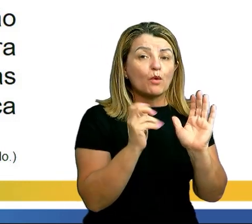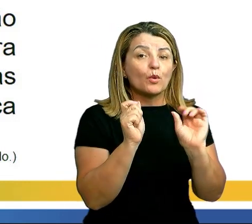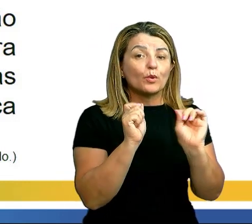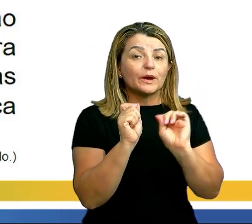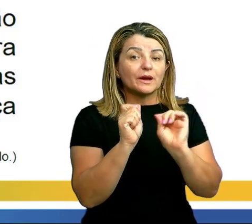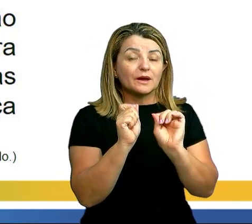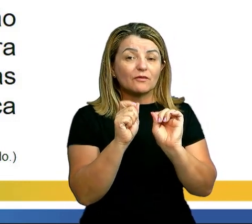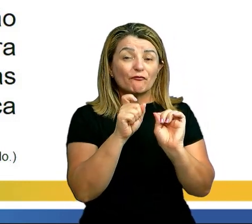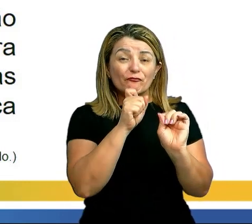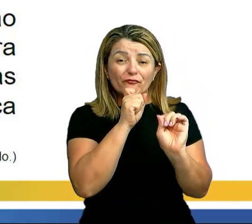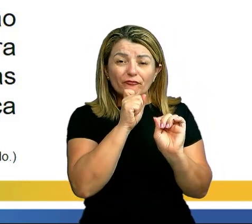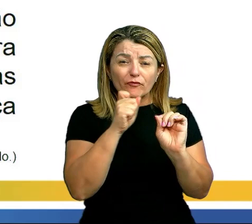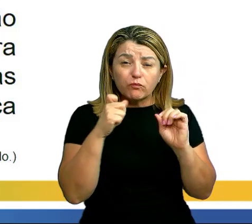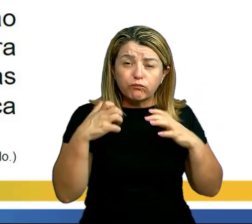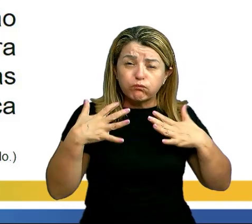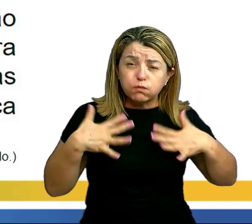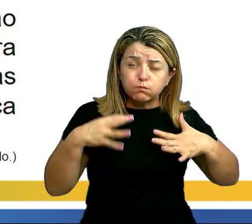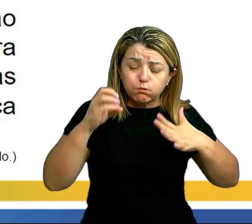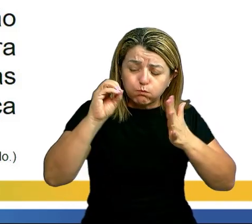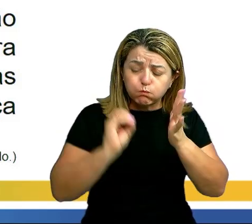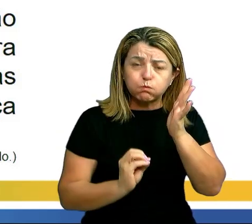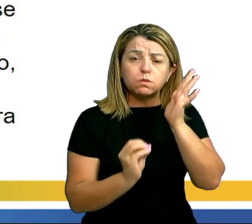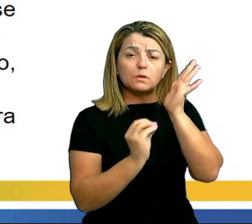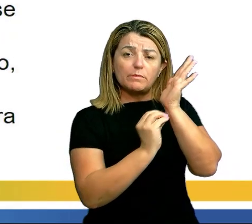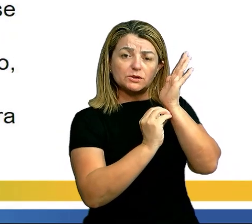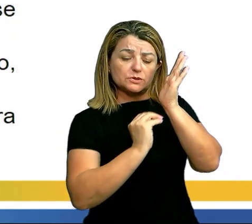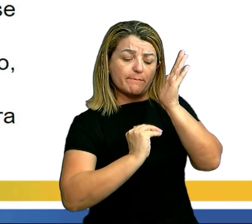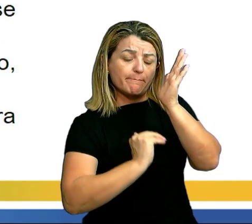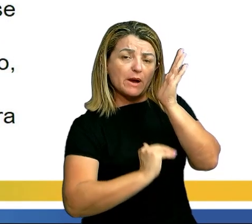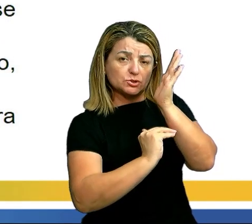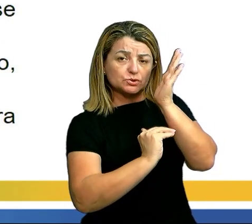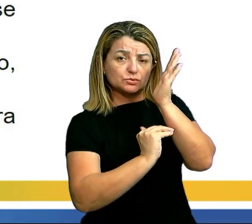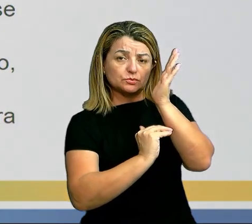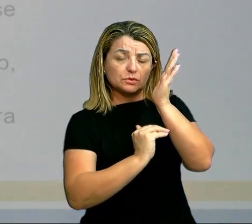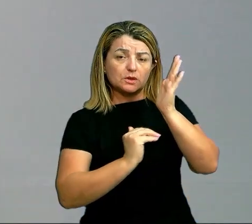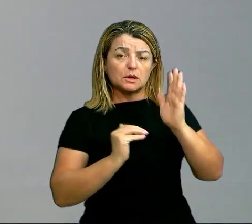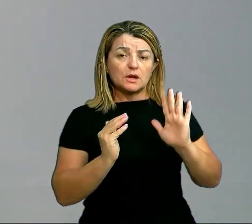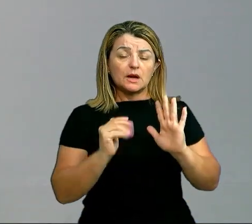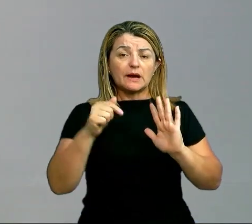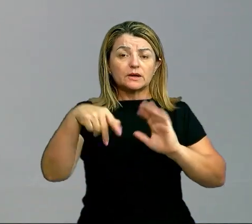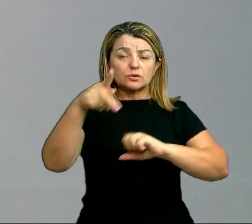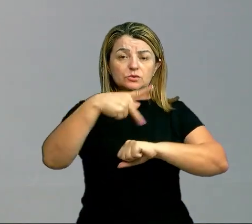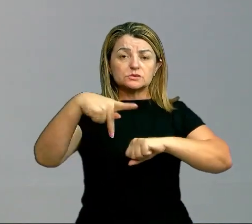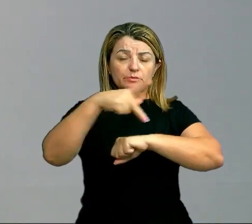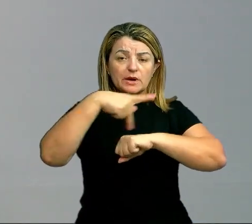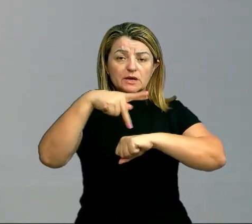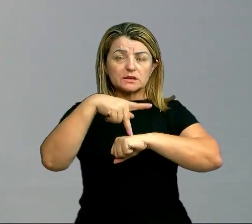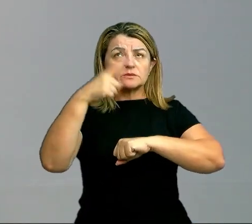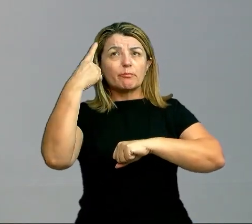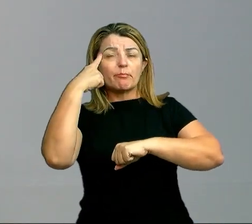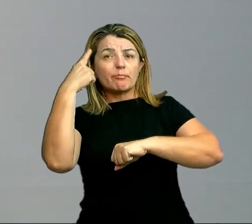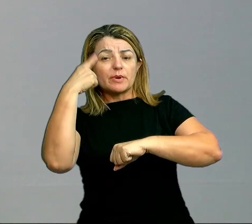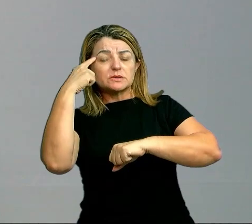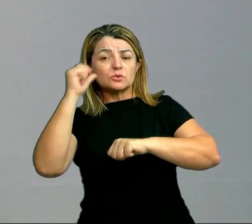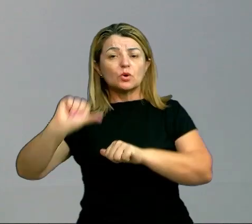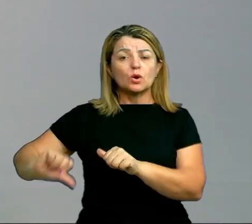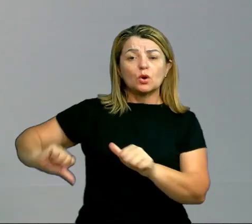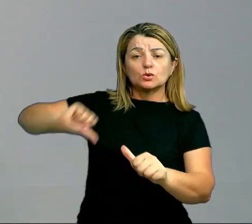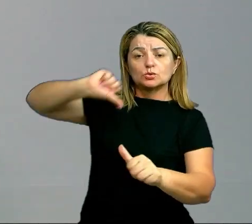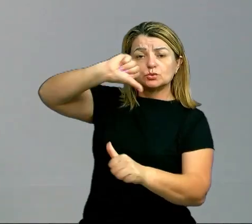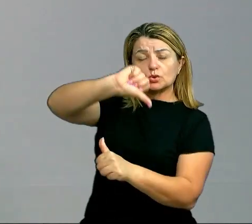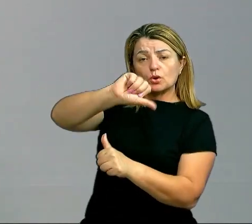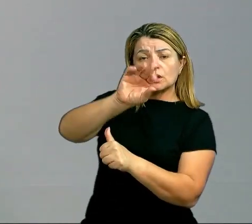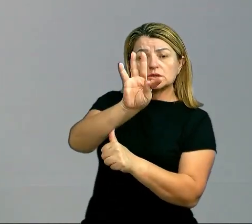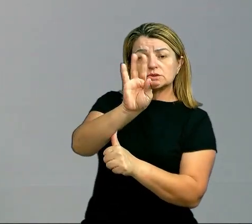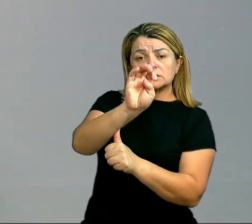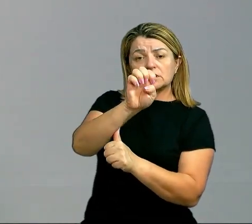congelado a 320 graus abaixo de zero. Quando falamos isso, no nosso país, associamos geralmente a uma conversão de temperatura.